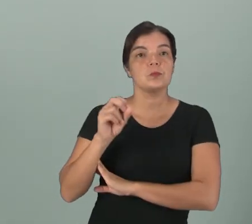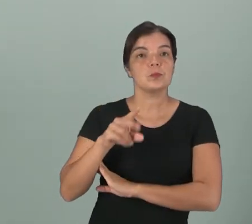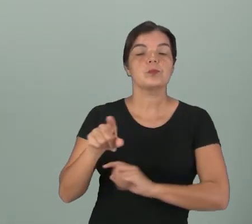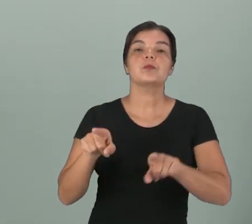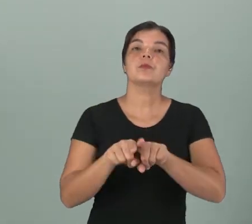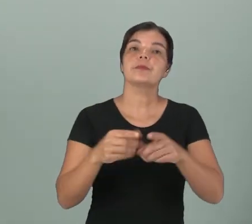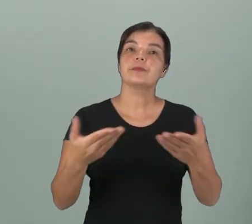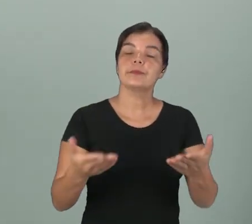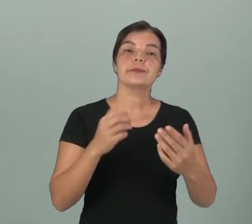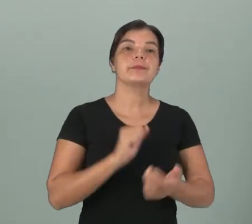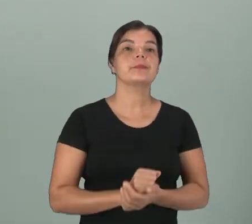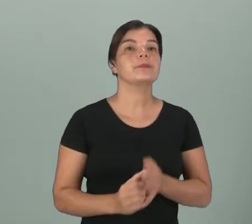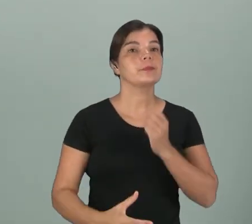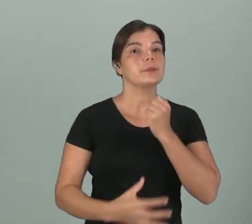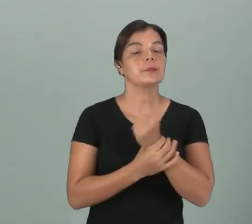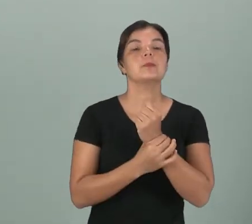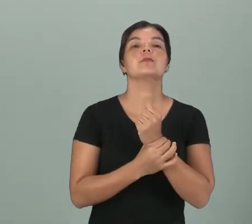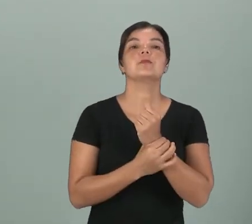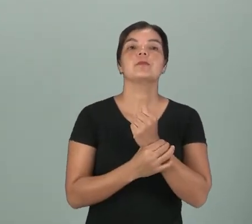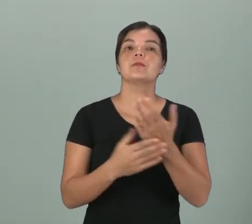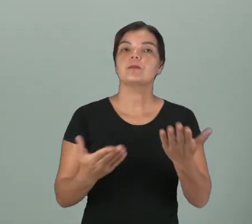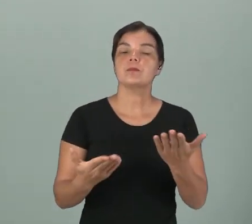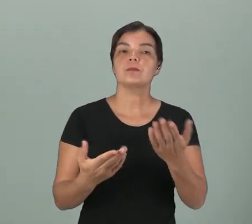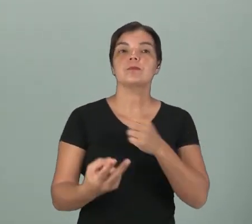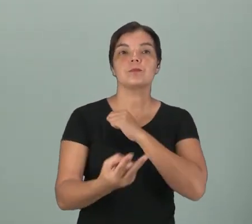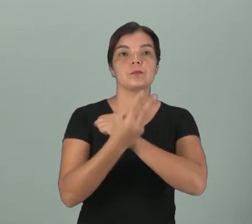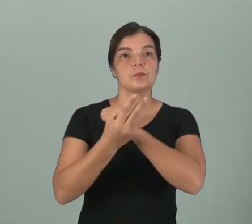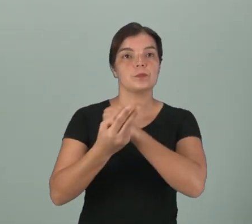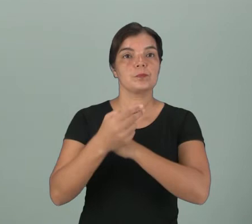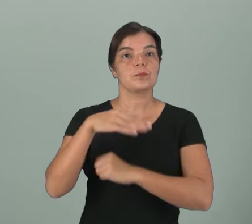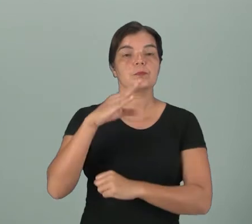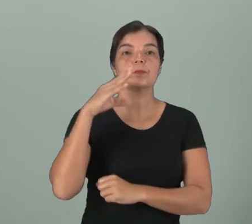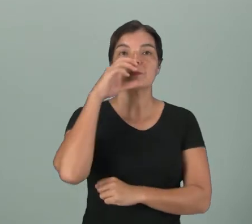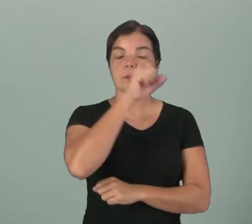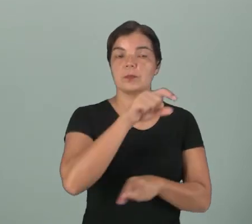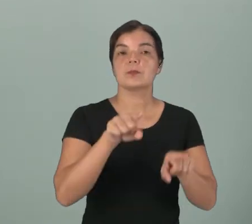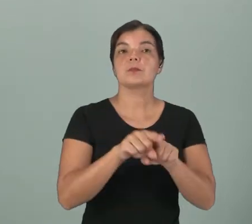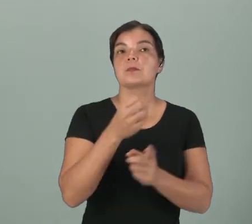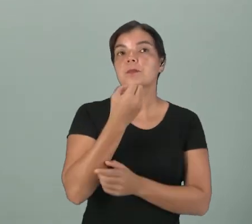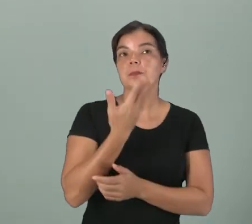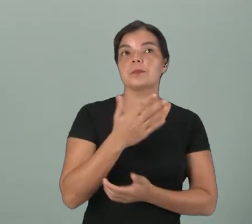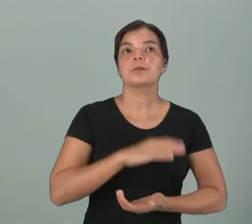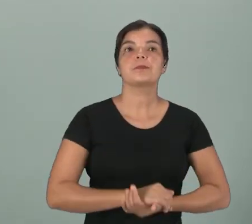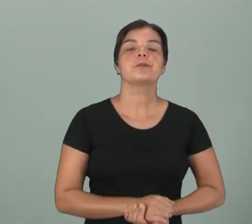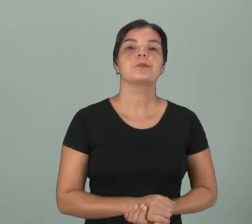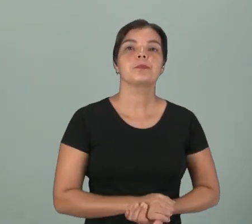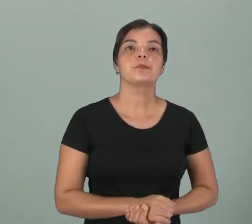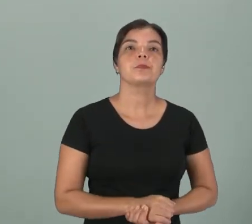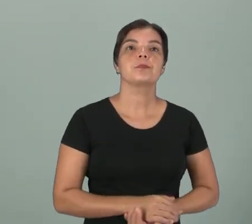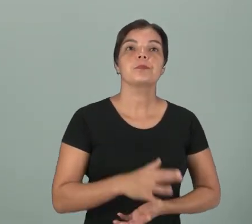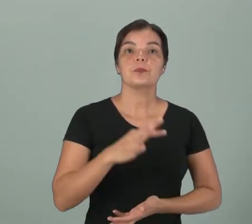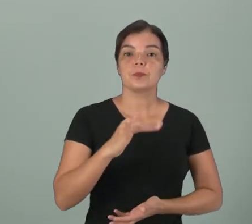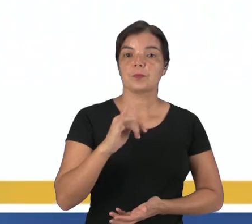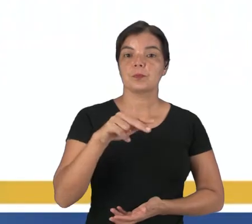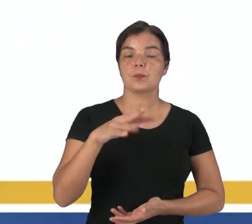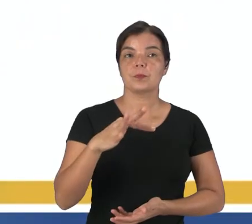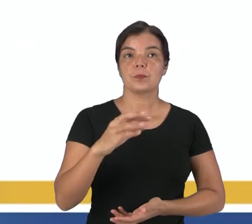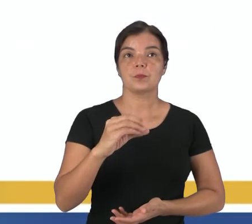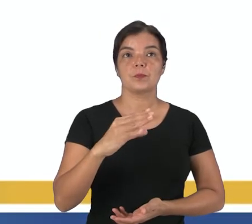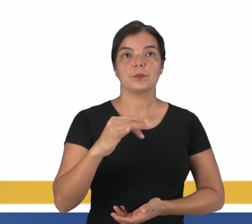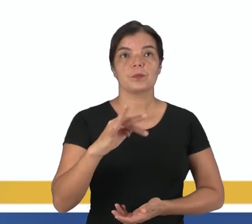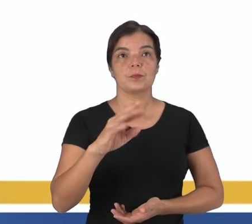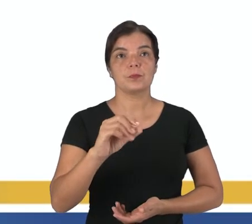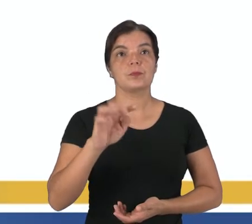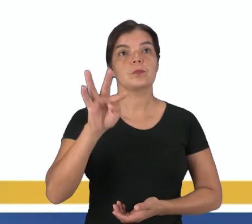né? Sendo assim, elas garantem dessa forma uma proteção mais rápida e muito mais eficaz. Os linfócitos